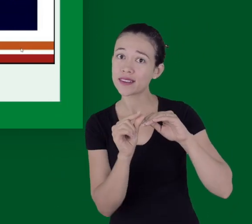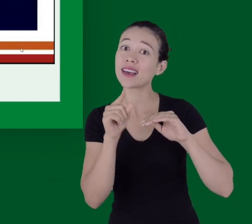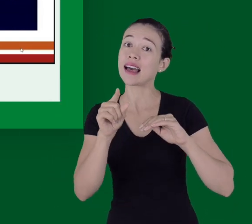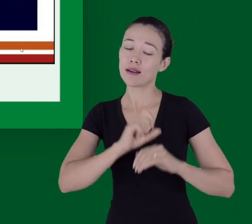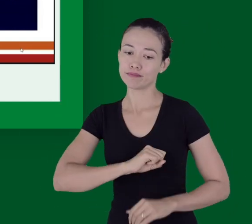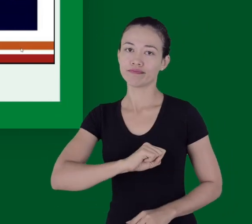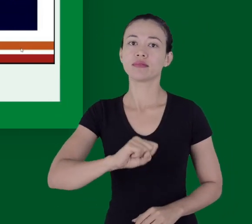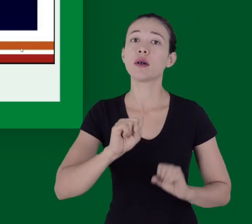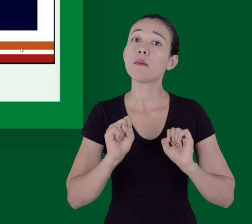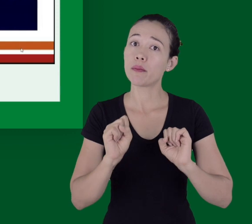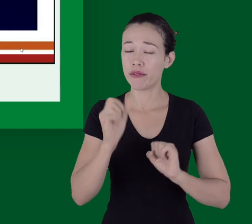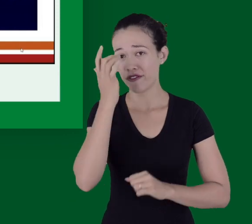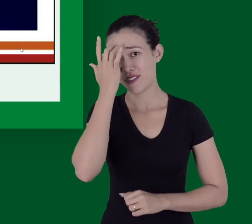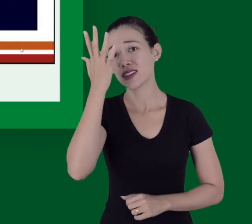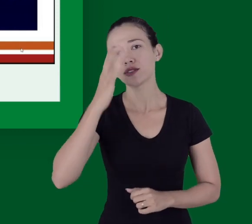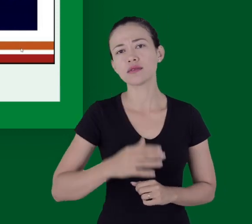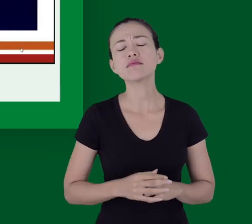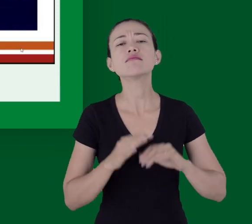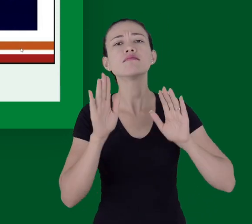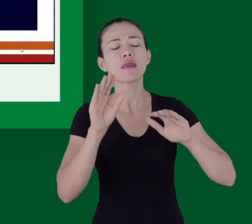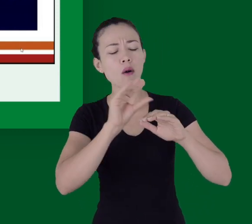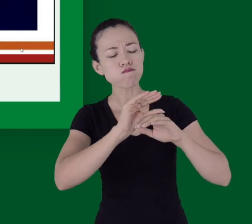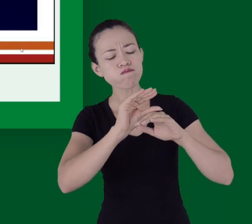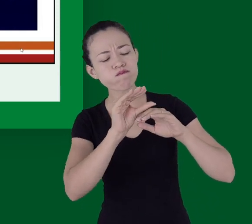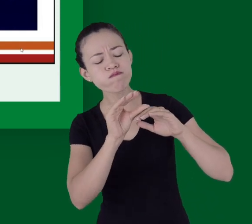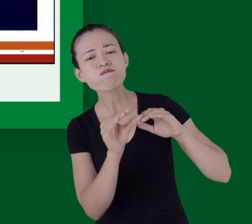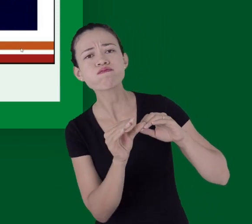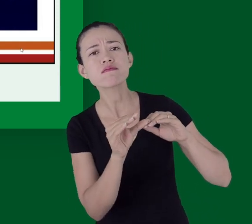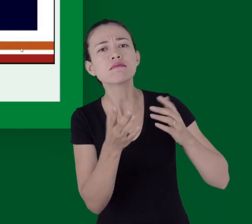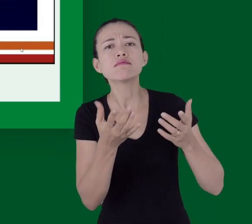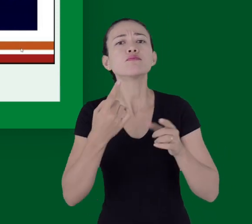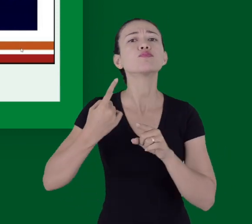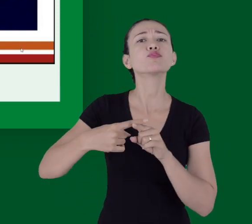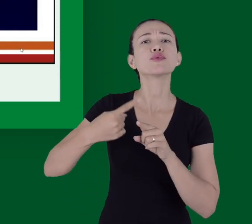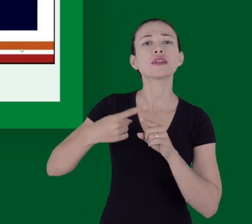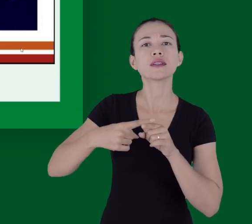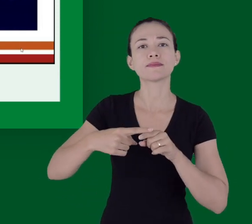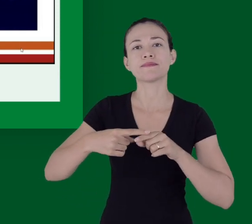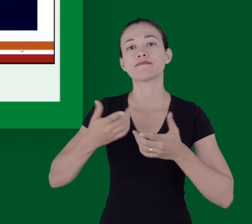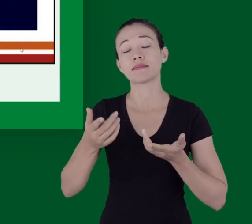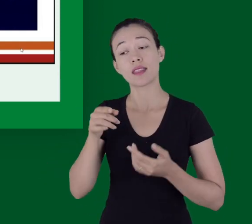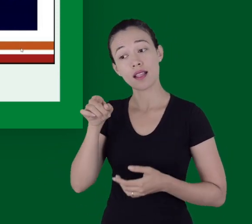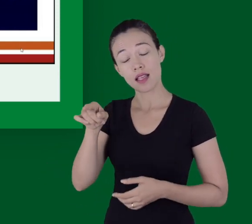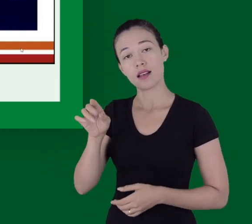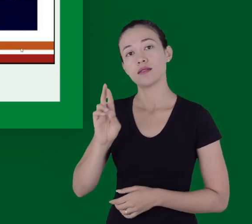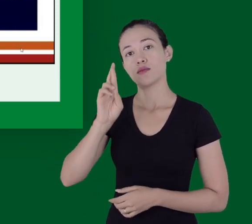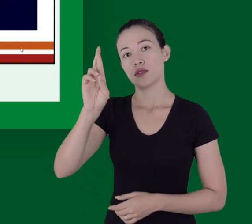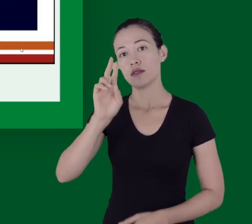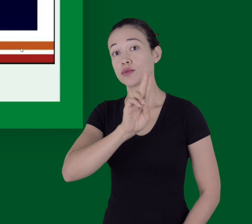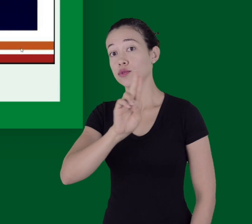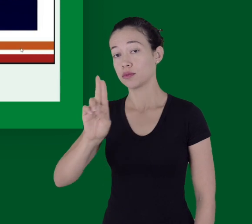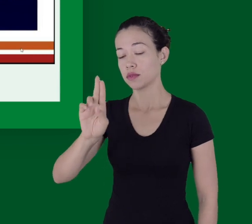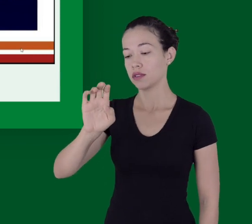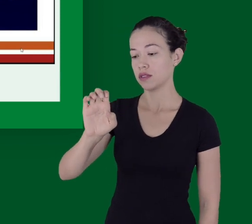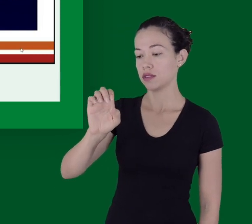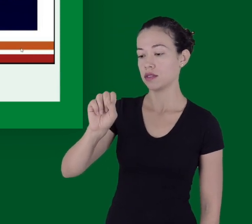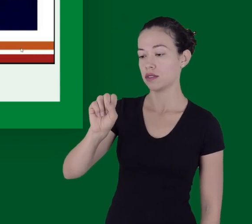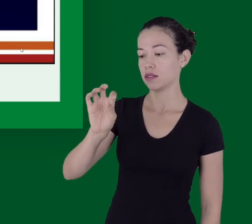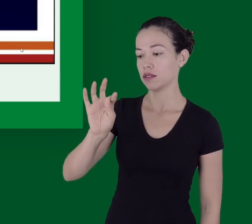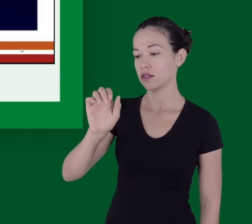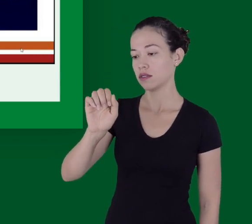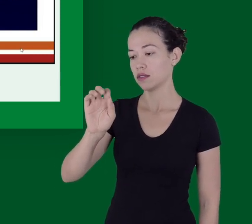faz, tá? E quem que faz essa capa fibrosa dessa grossura? É a estatina, né? Estatina